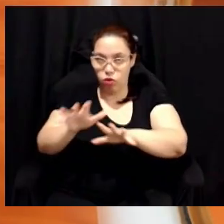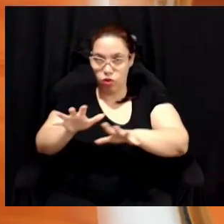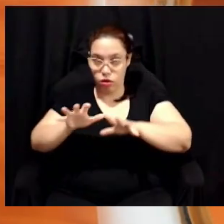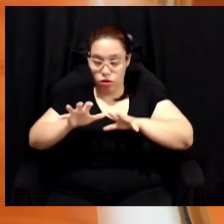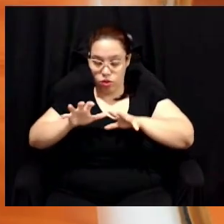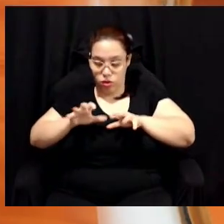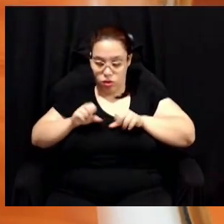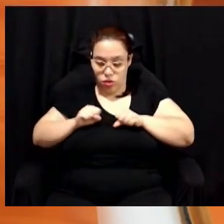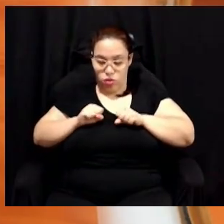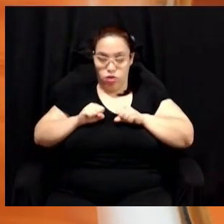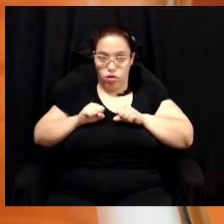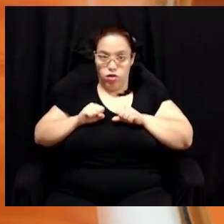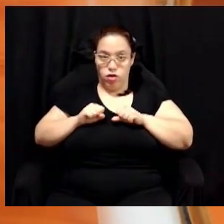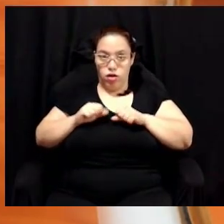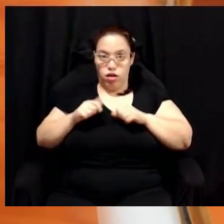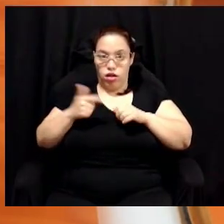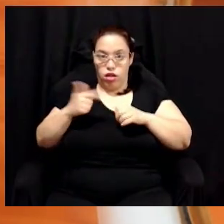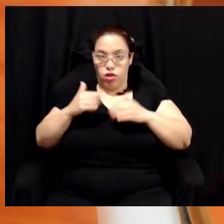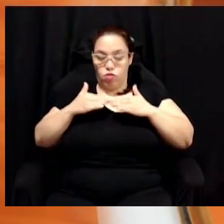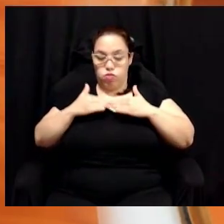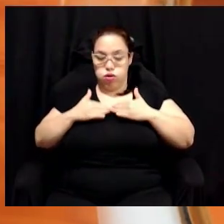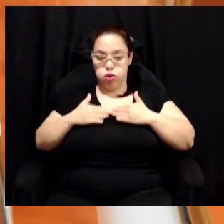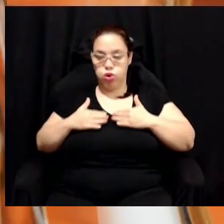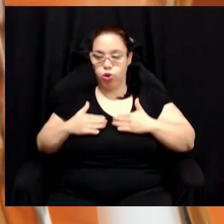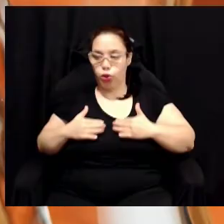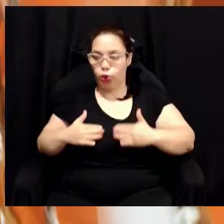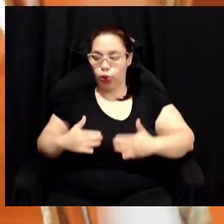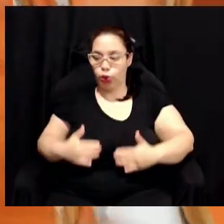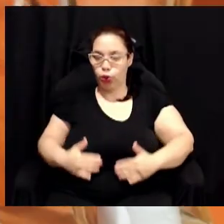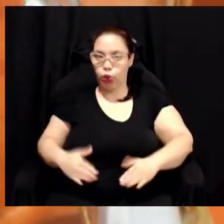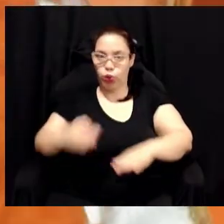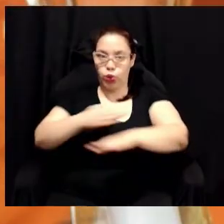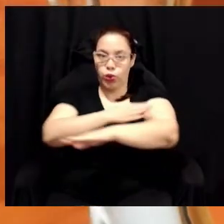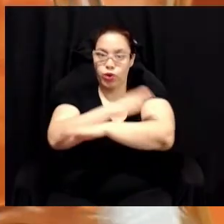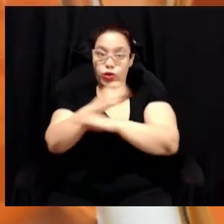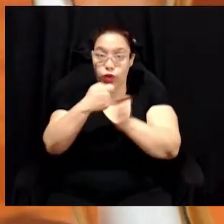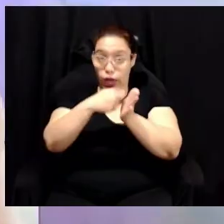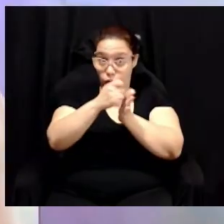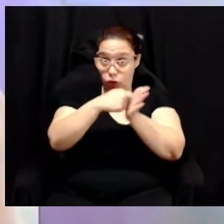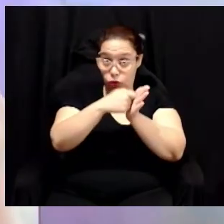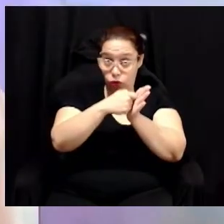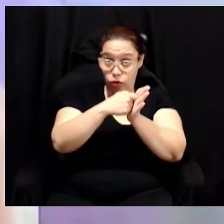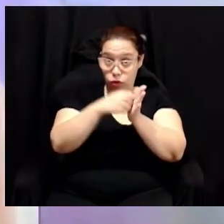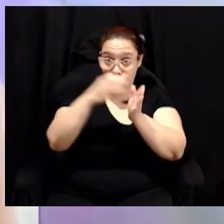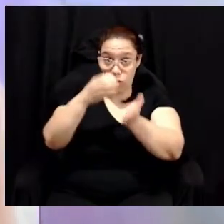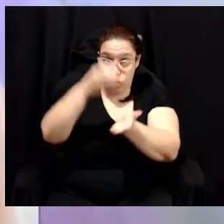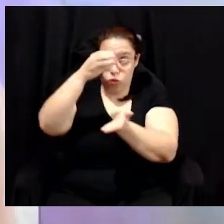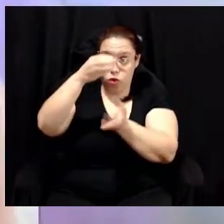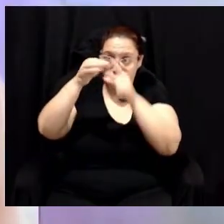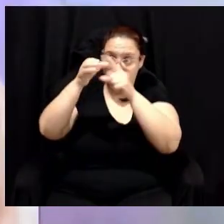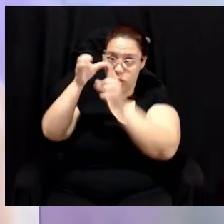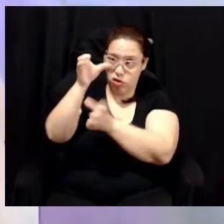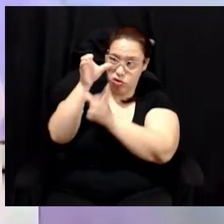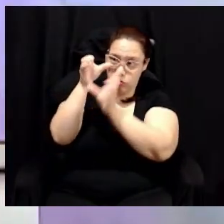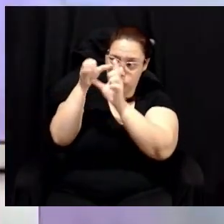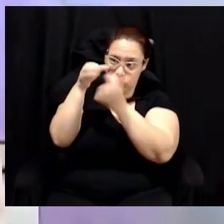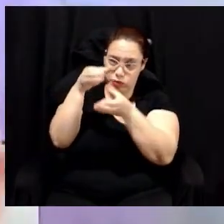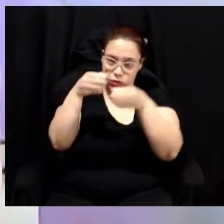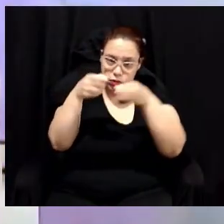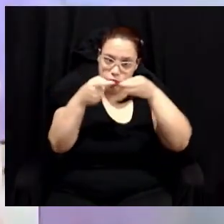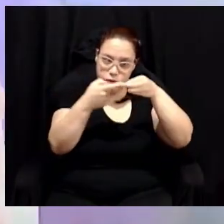anti-inflamatória, estratégia para desinflamar o seu corpo ao longo do dia. Anota esse shot. Você vai pegar um copinho, tá? Um